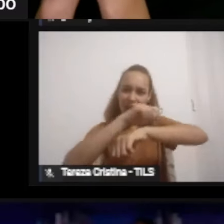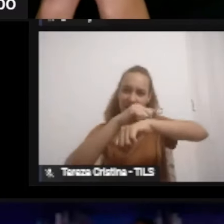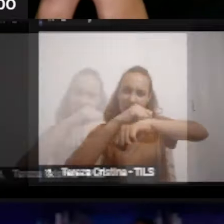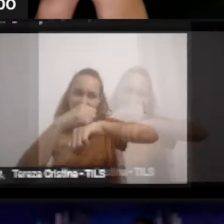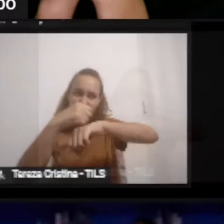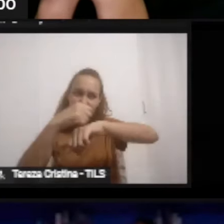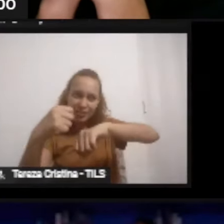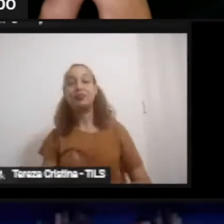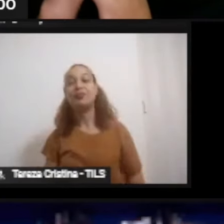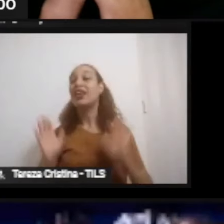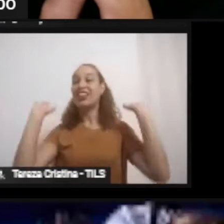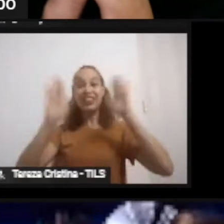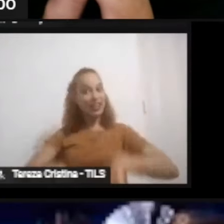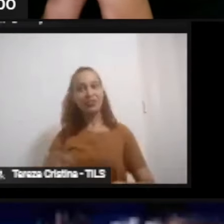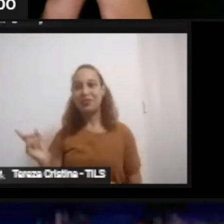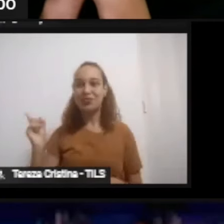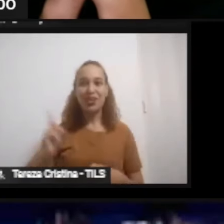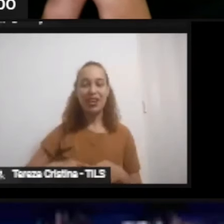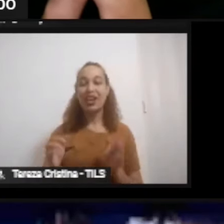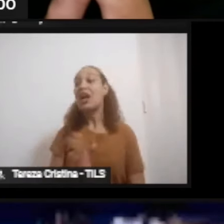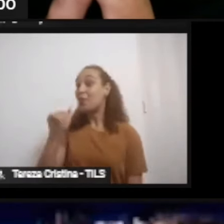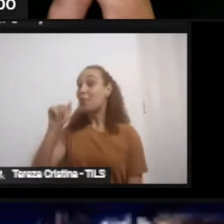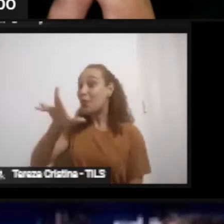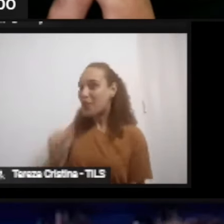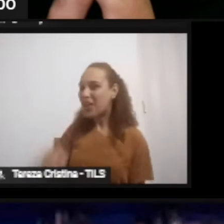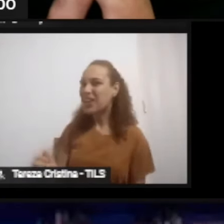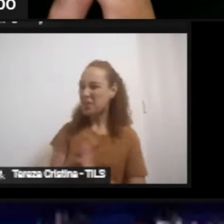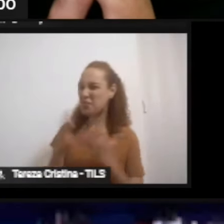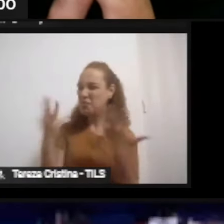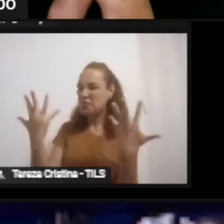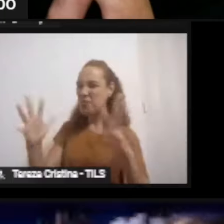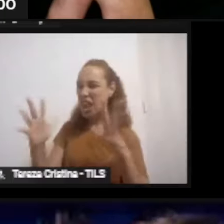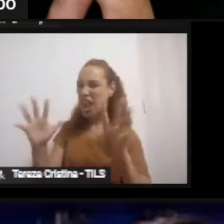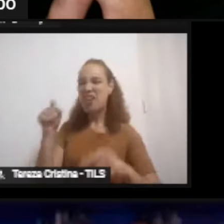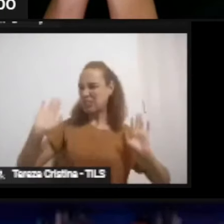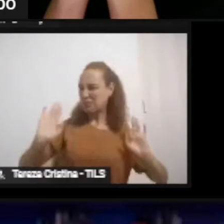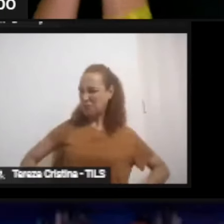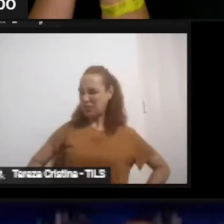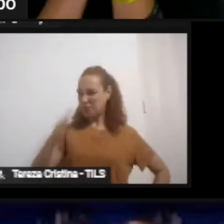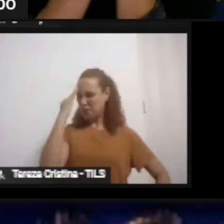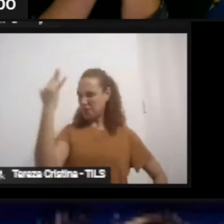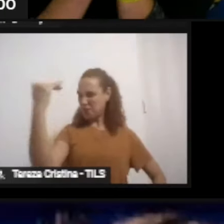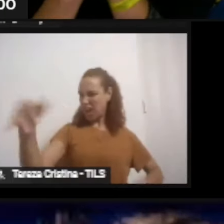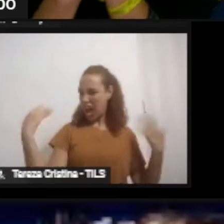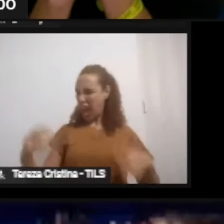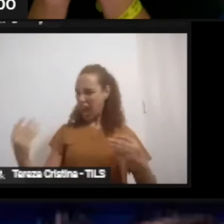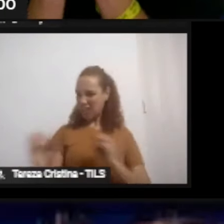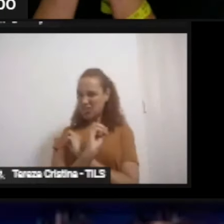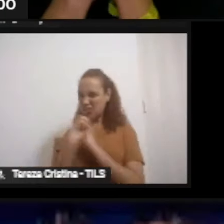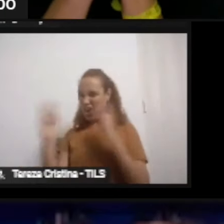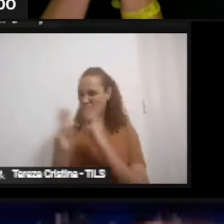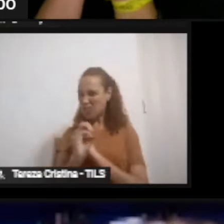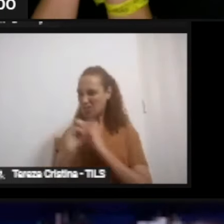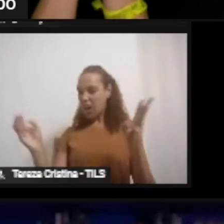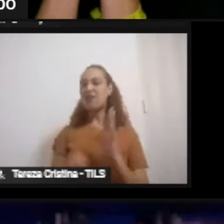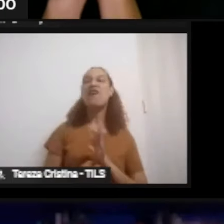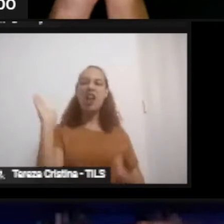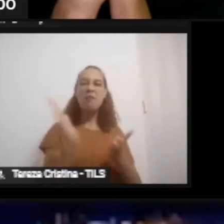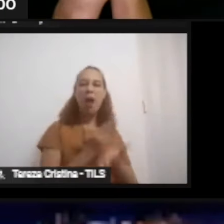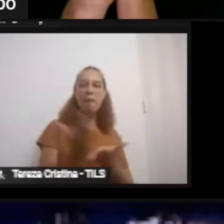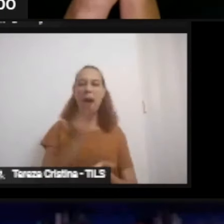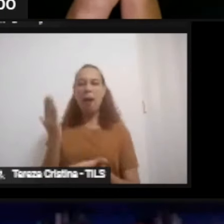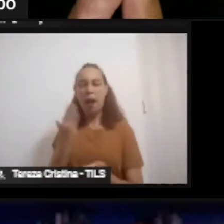vamos lá então, Bruna. Primeiro quero te dar parabéns, você que está arrasando muito, tá? Ela assim lançando muitos livros. Hoje em dia eu só vejo assim tudo livro com